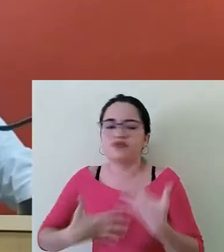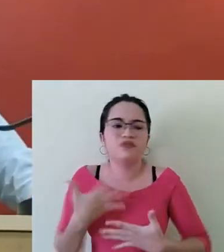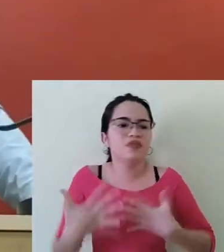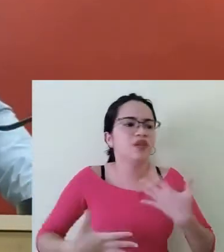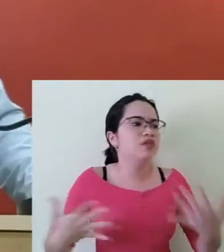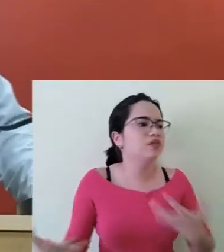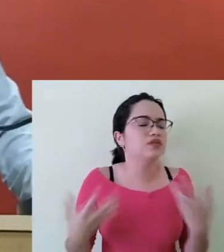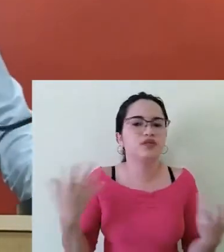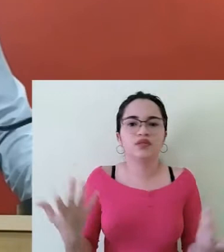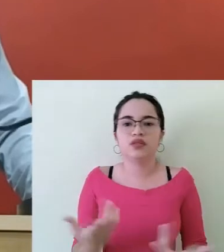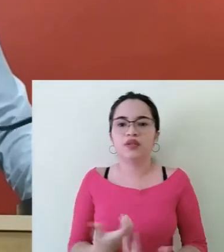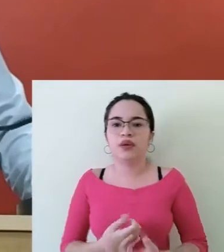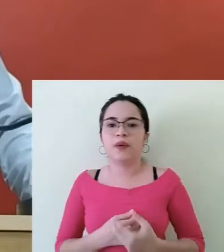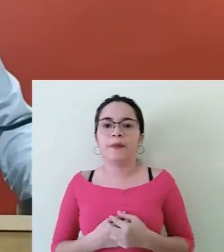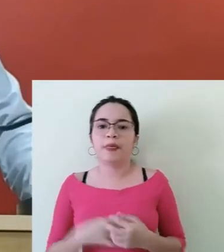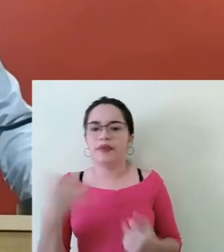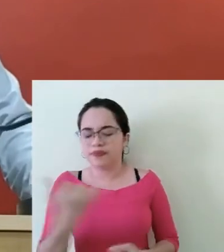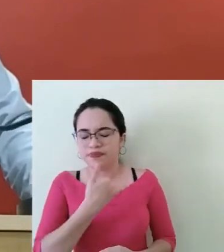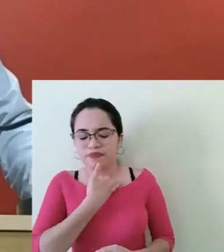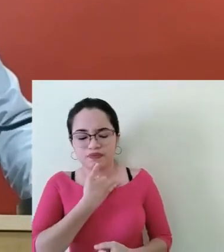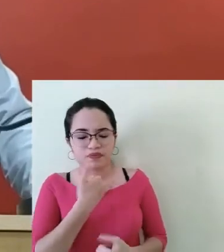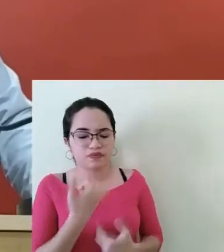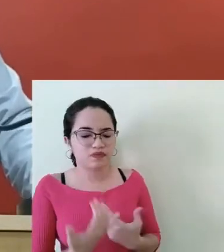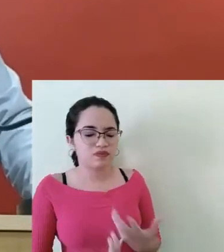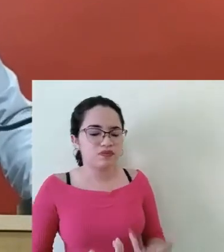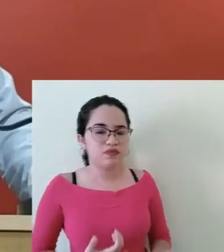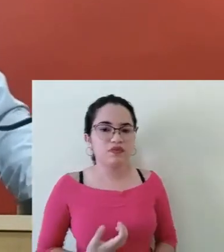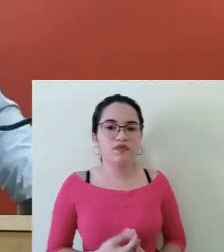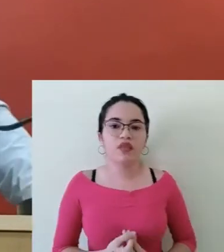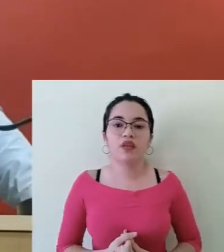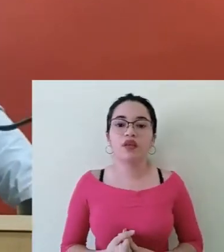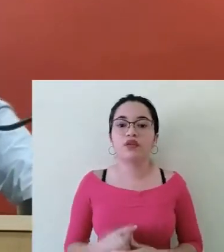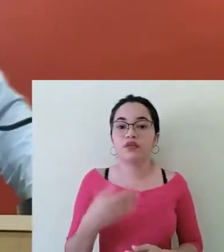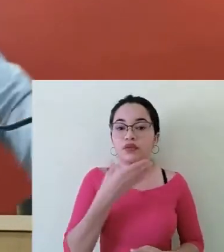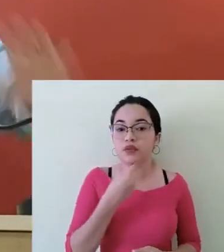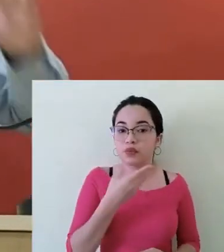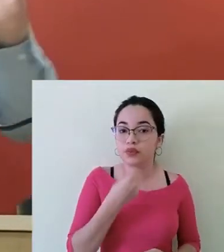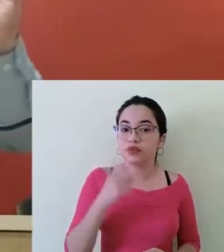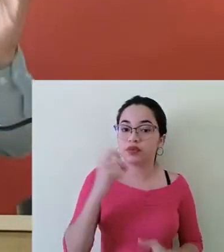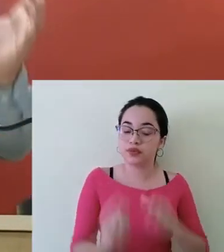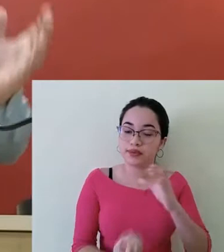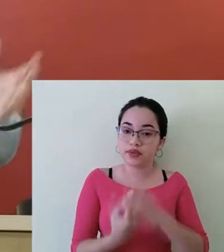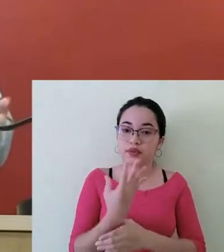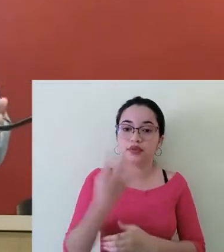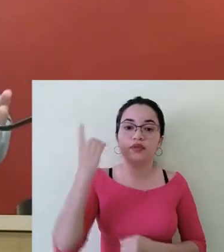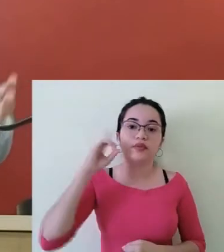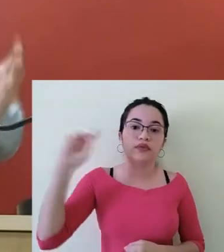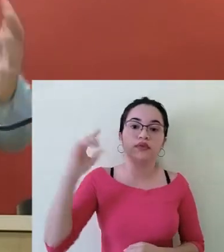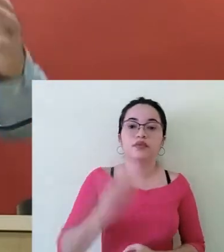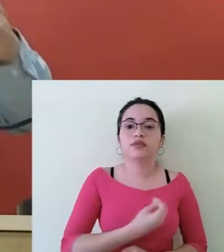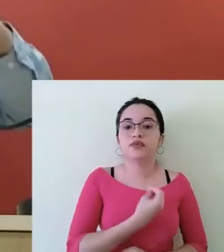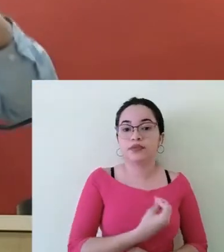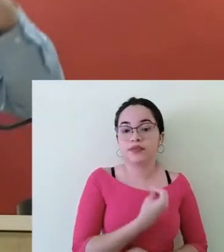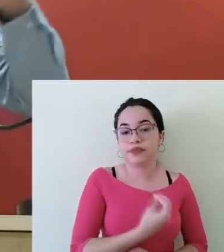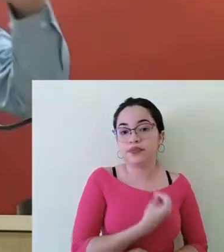inquietações, desespero, angústia. Aquele homem que tinha sido criado por Deus